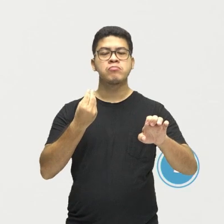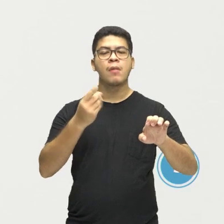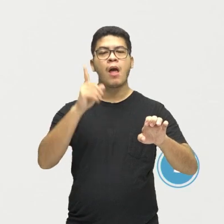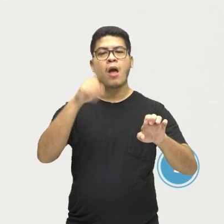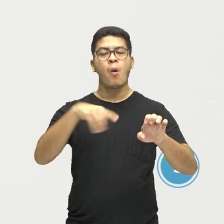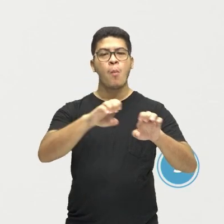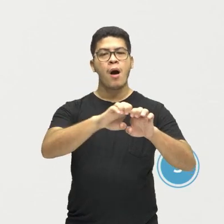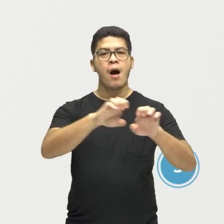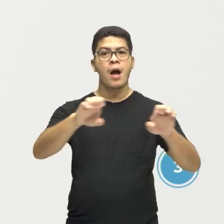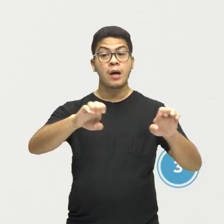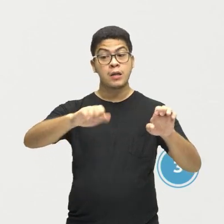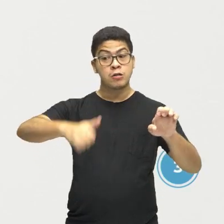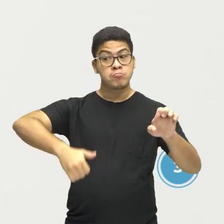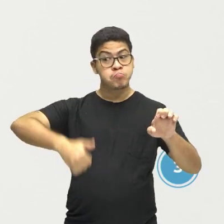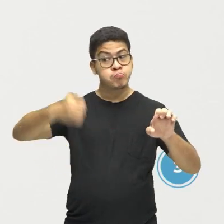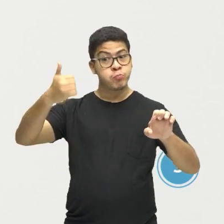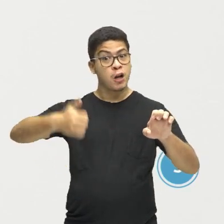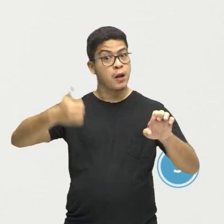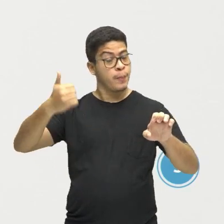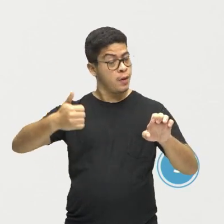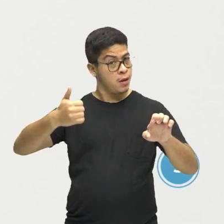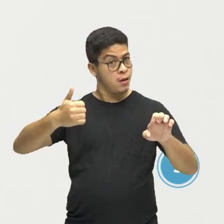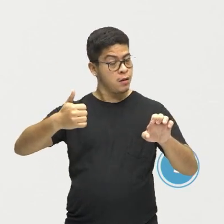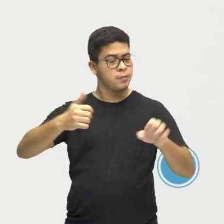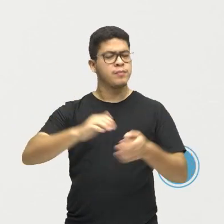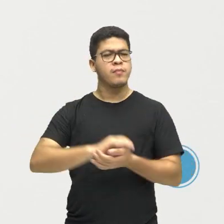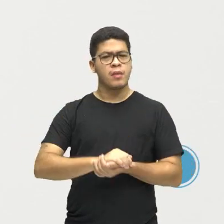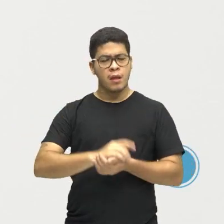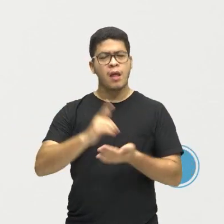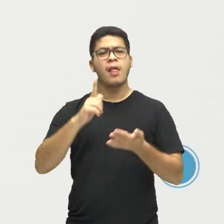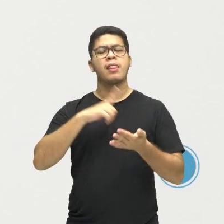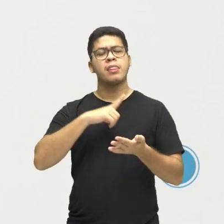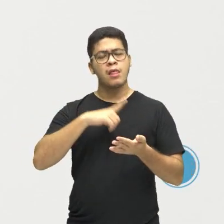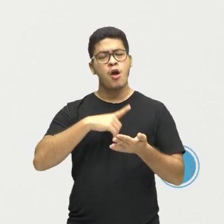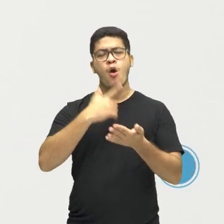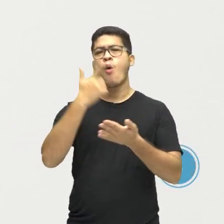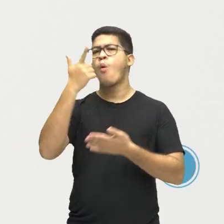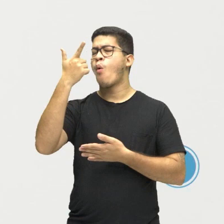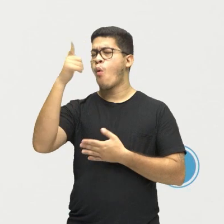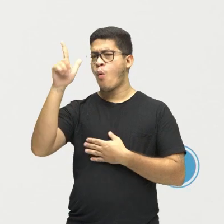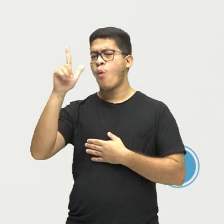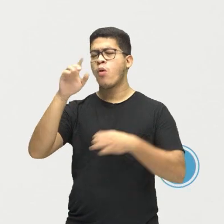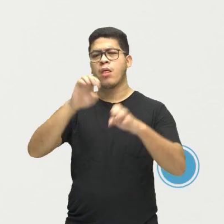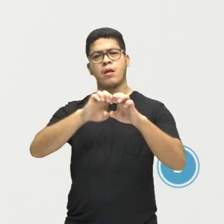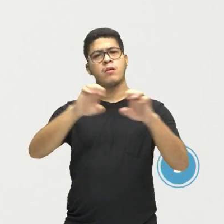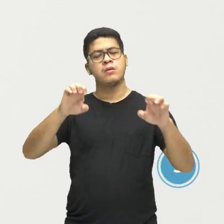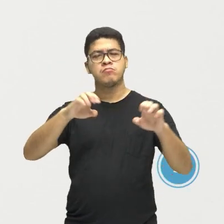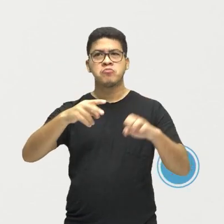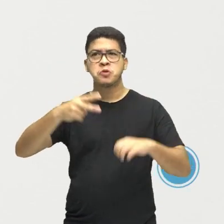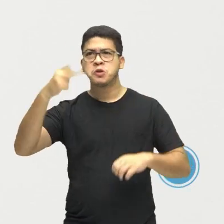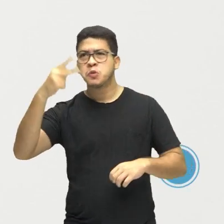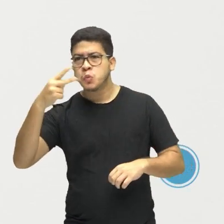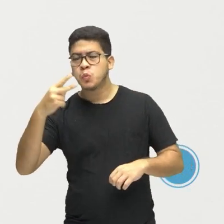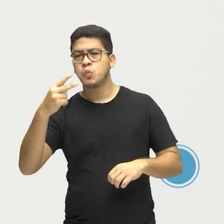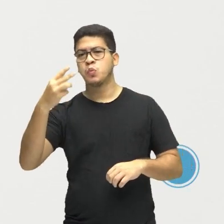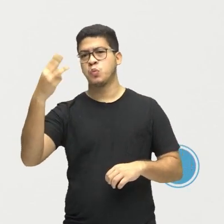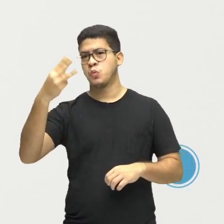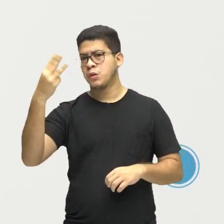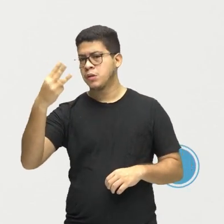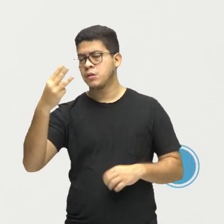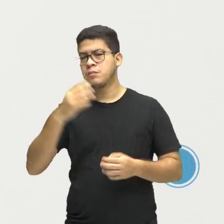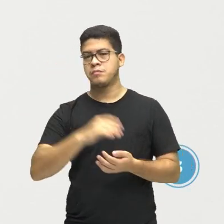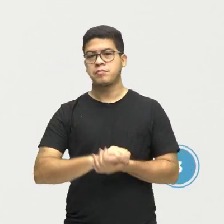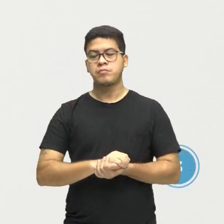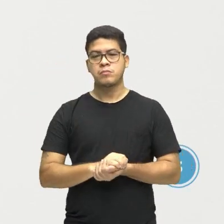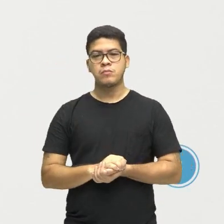equação do primeiro grau. Normalmente, a gente vê essas equações desse tipo aqui, ó, por exemplo,